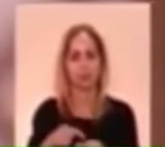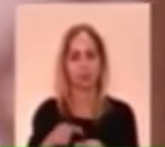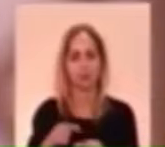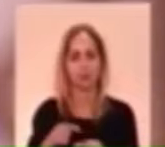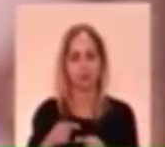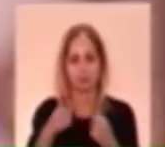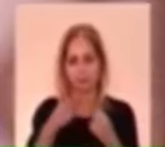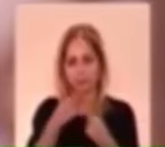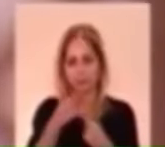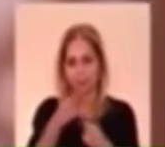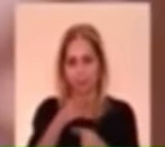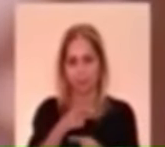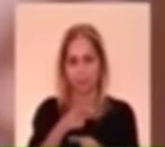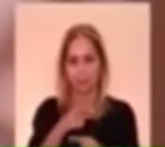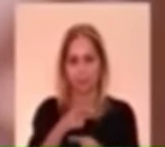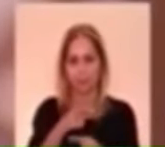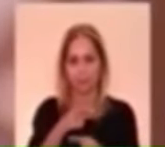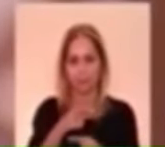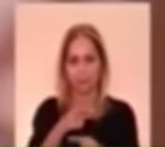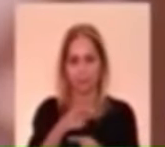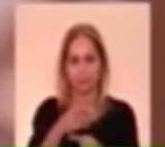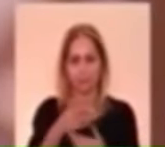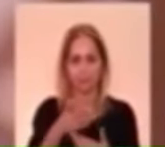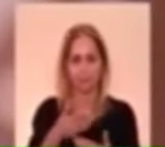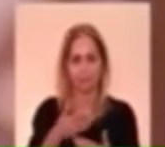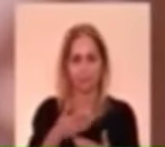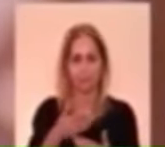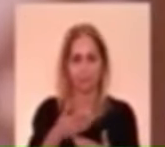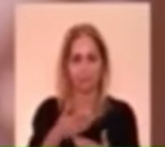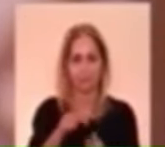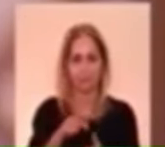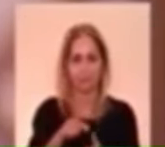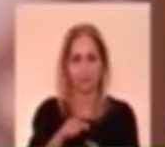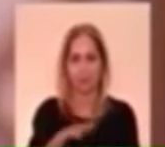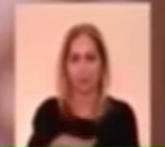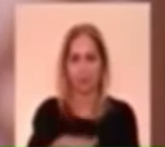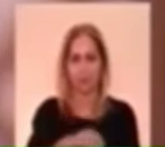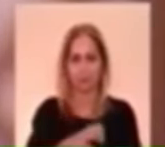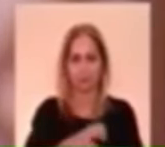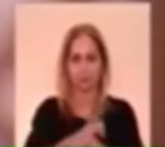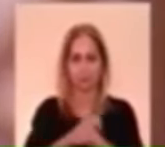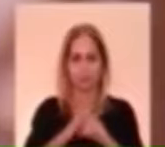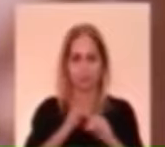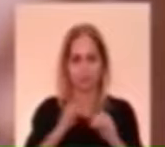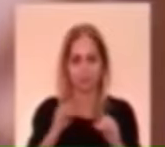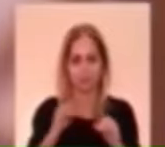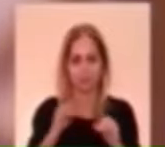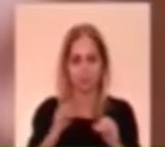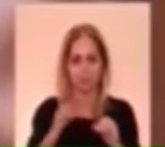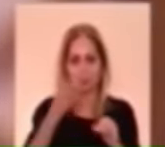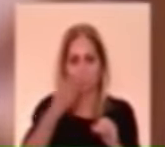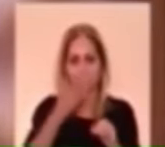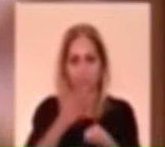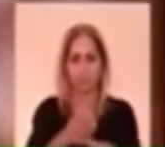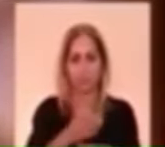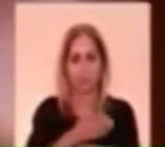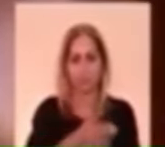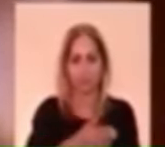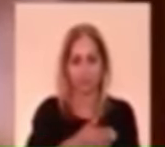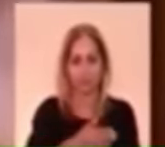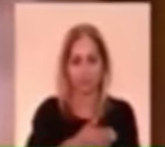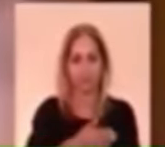durante o meu estágio de advocacia e digo eu e em tom de brincadeira